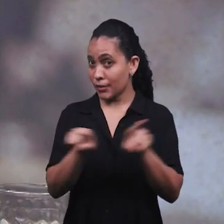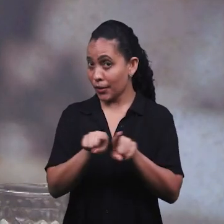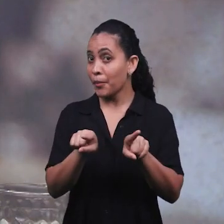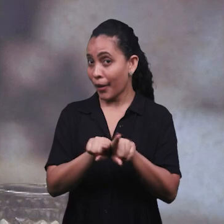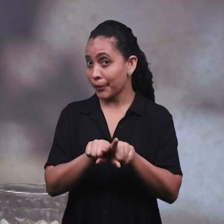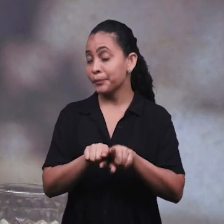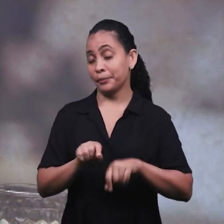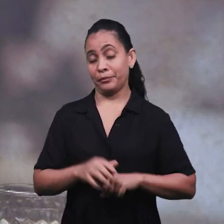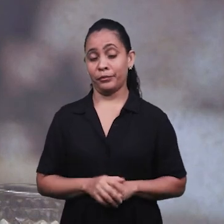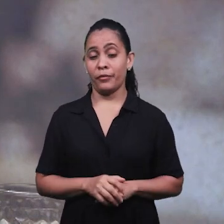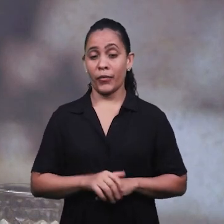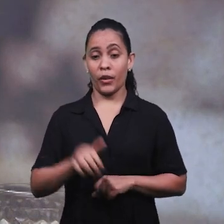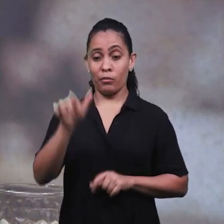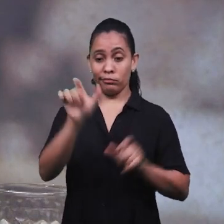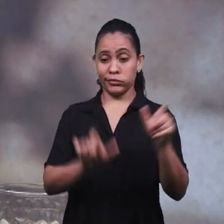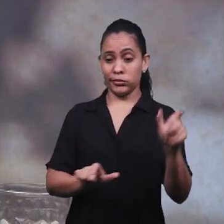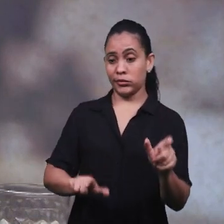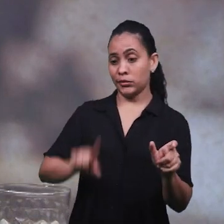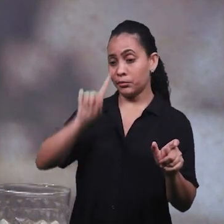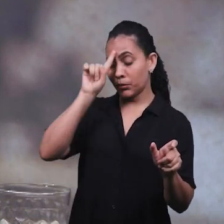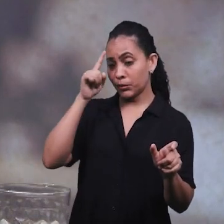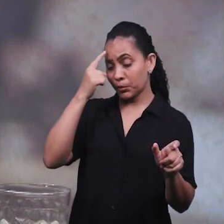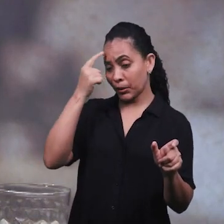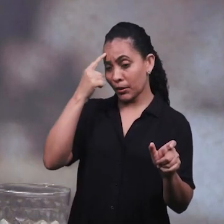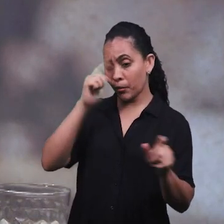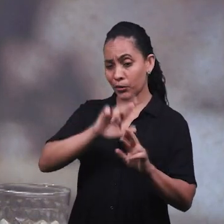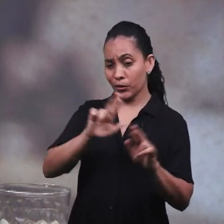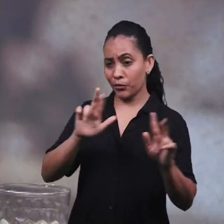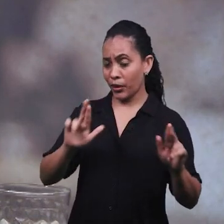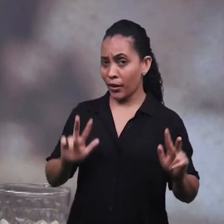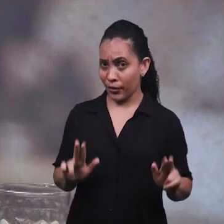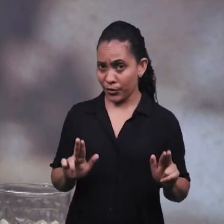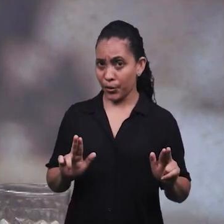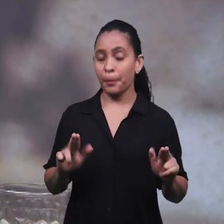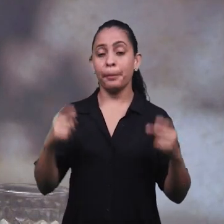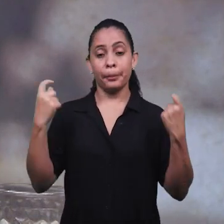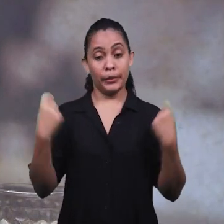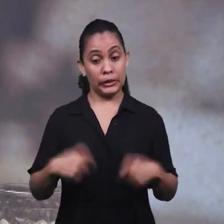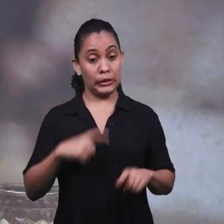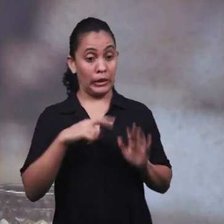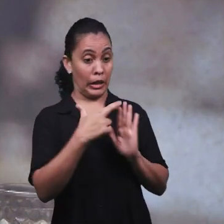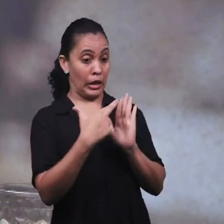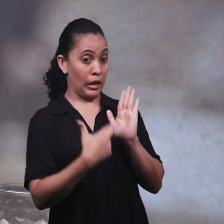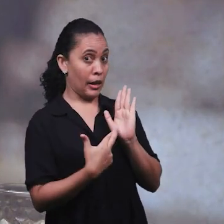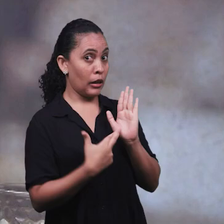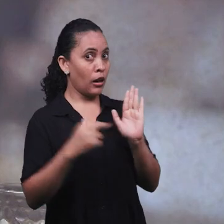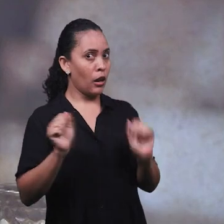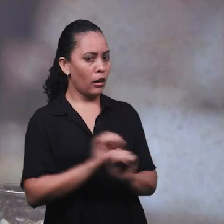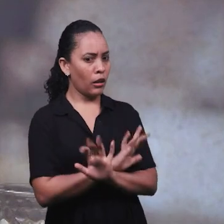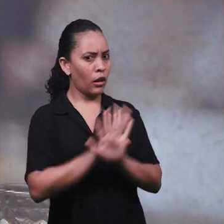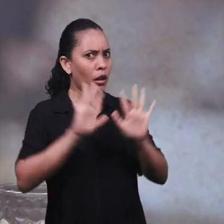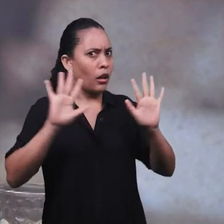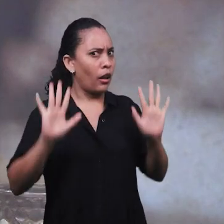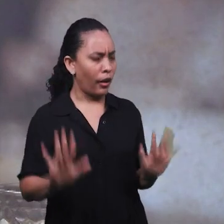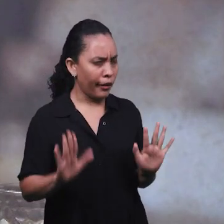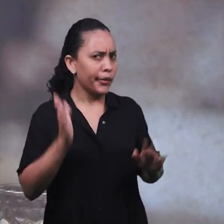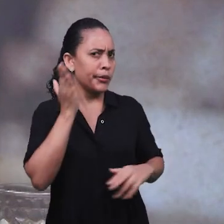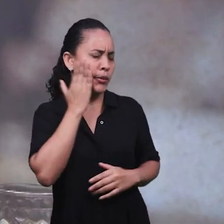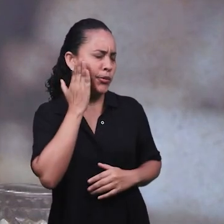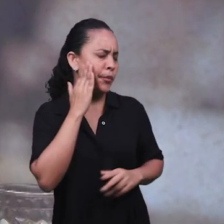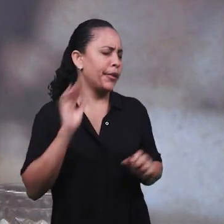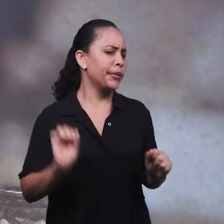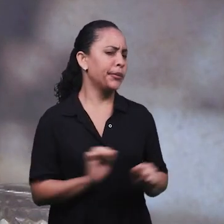gera diferentes formas de convivência. Então você precisa de regras bem claras que delimitem ou